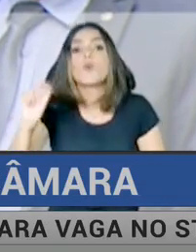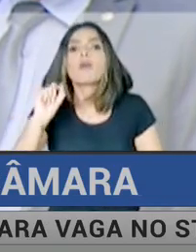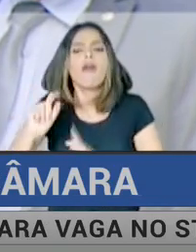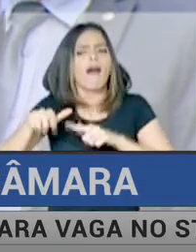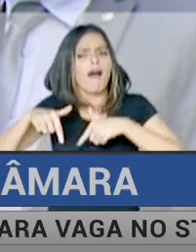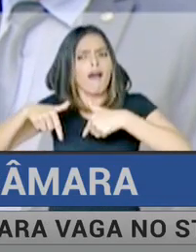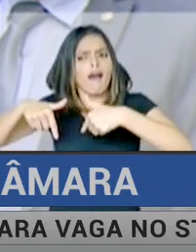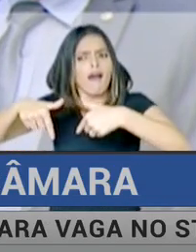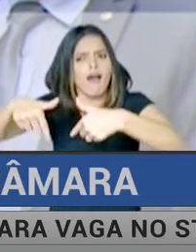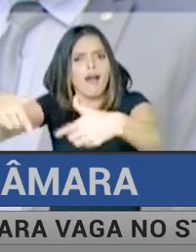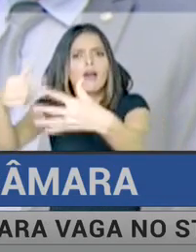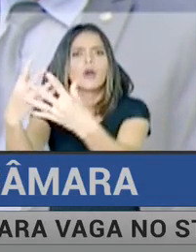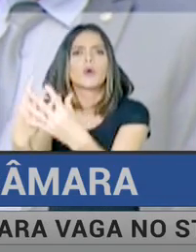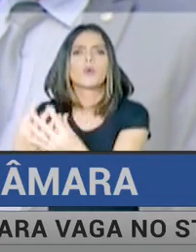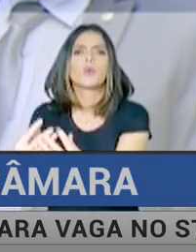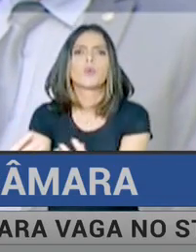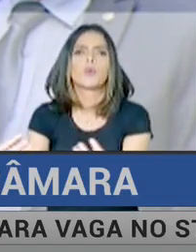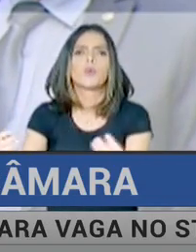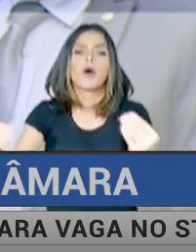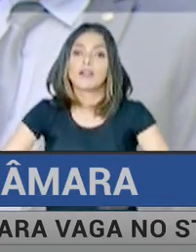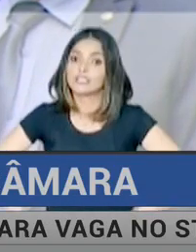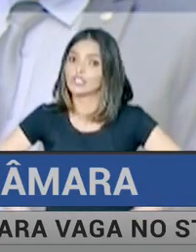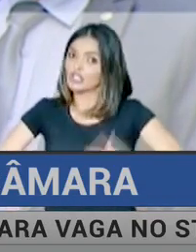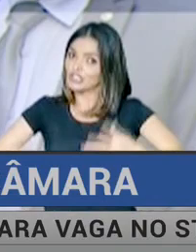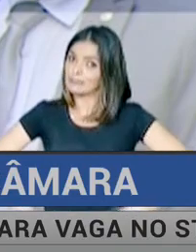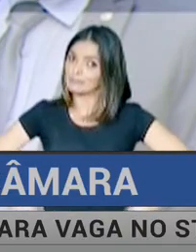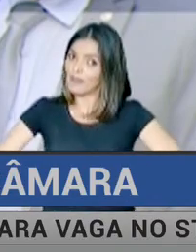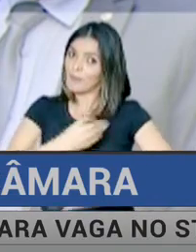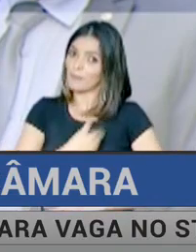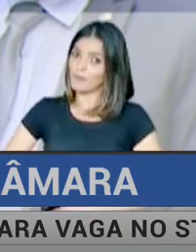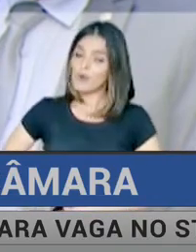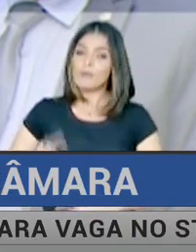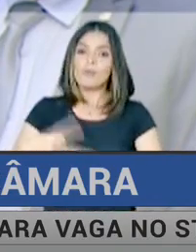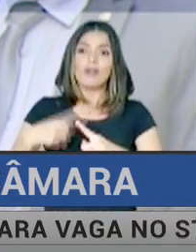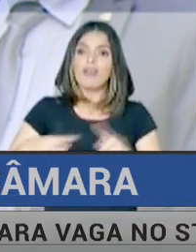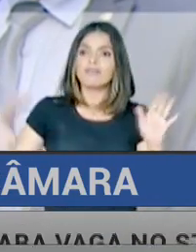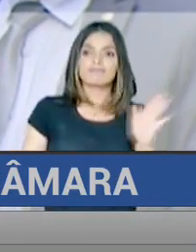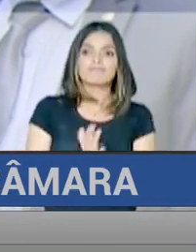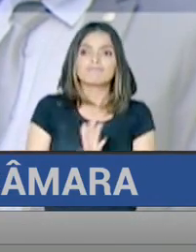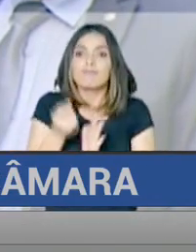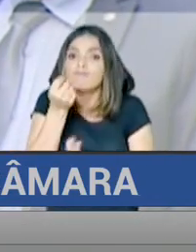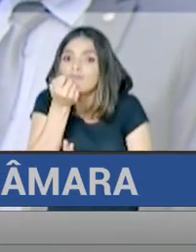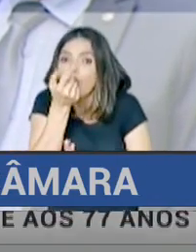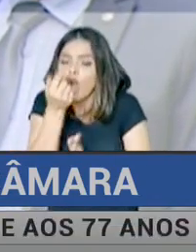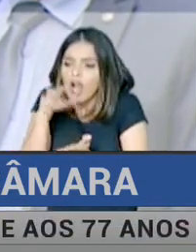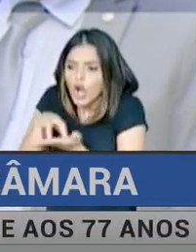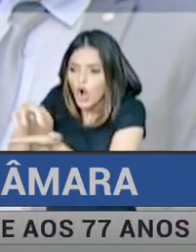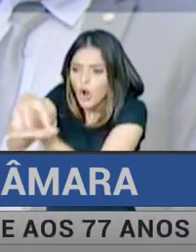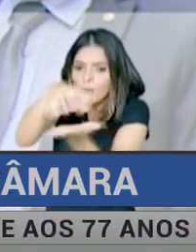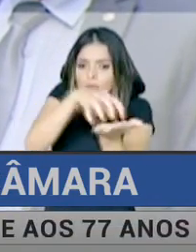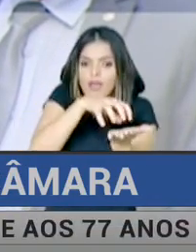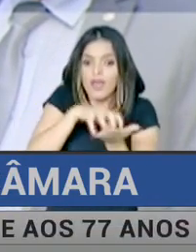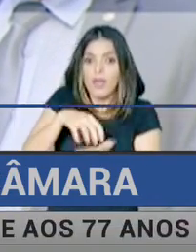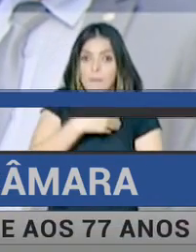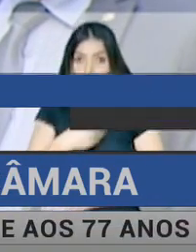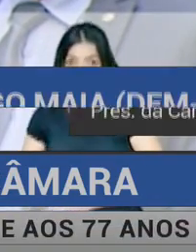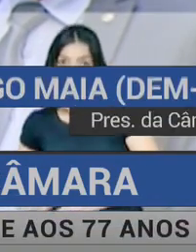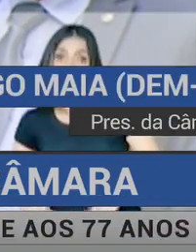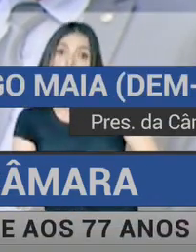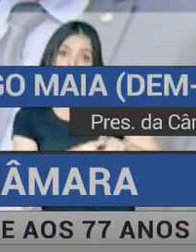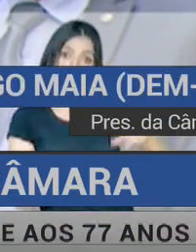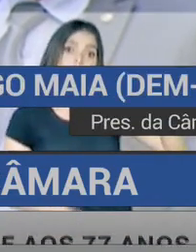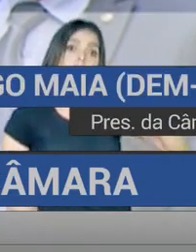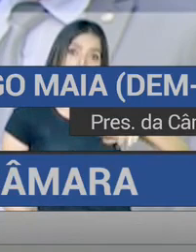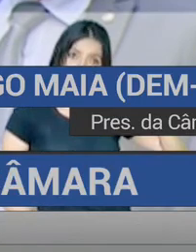esse monstro que são as despesas públicas, que são concentradas em poucas corporações públicas e privadas. O